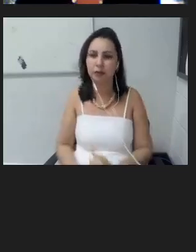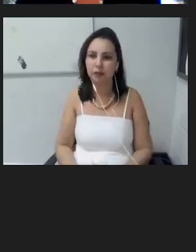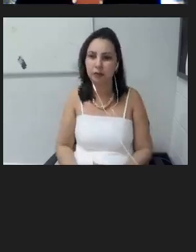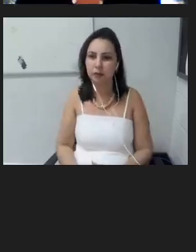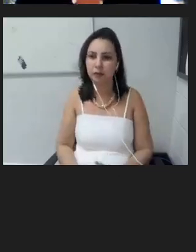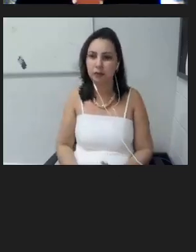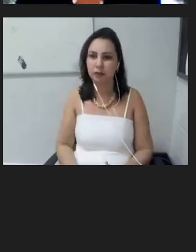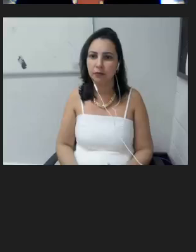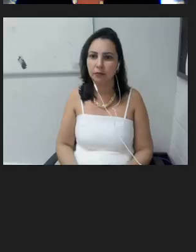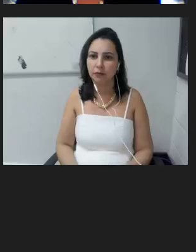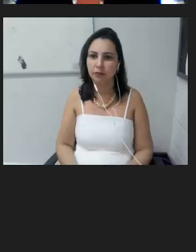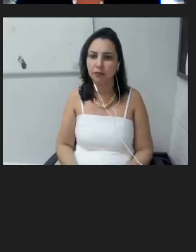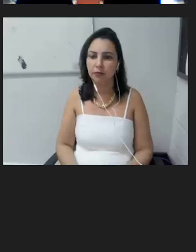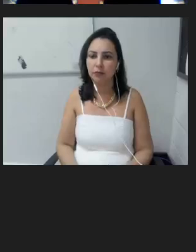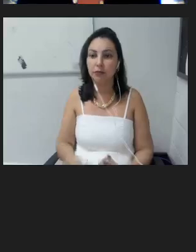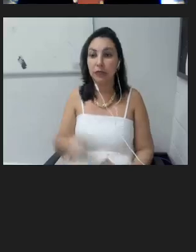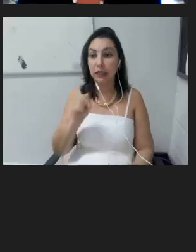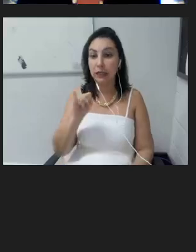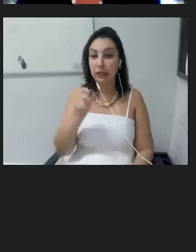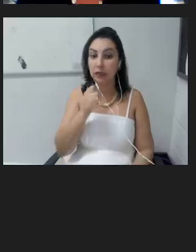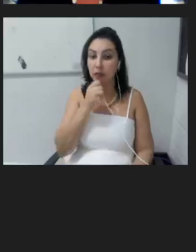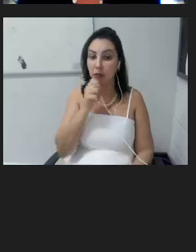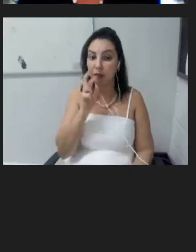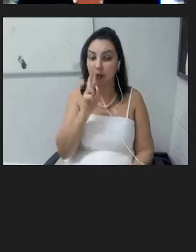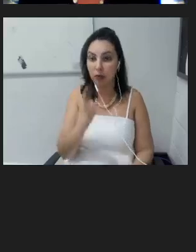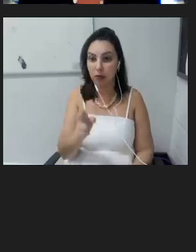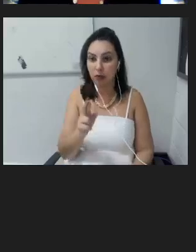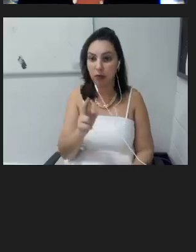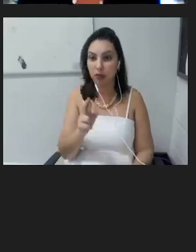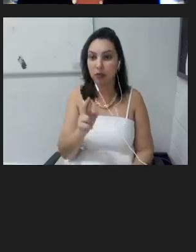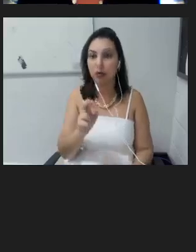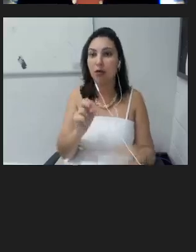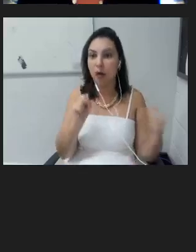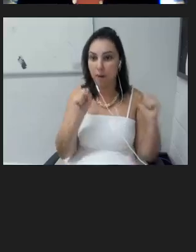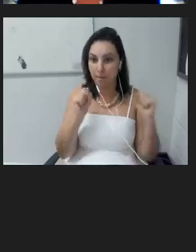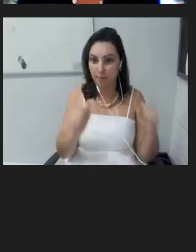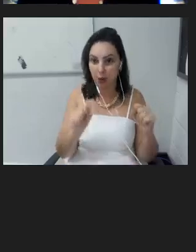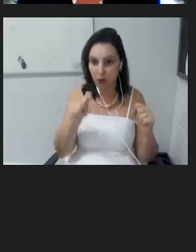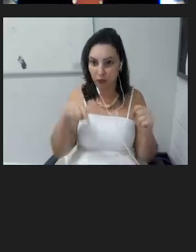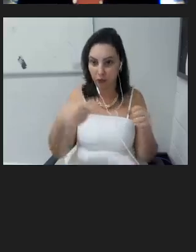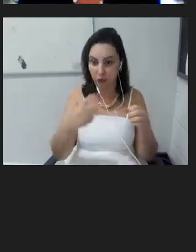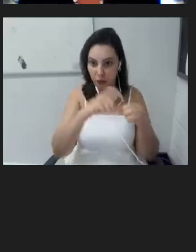Se eu não respondi, podemos retomar depois, tá?